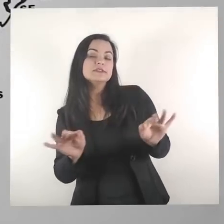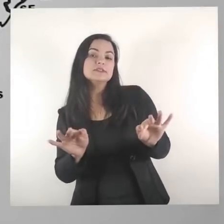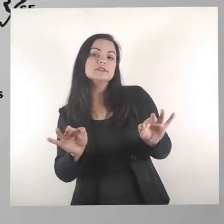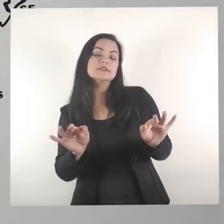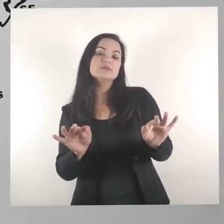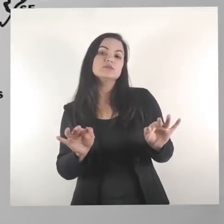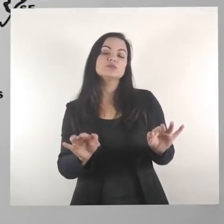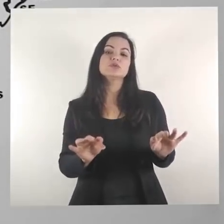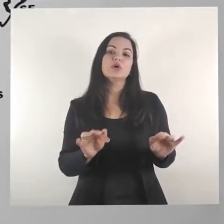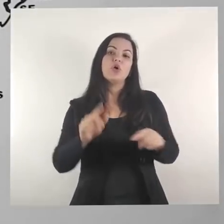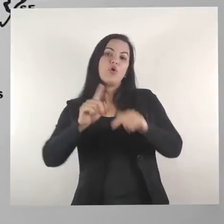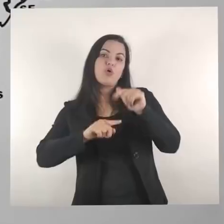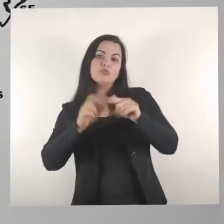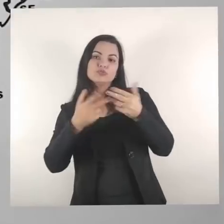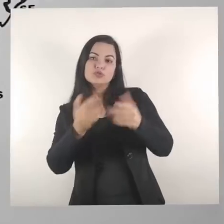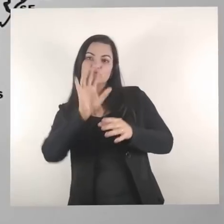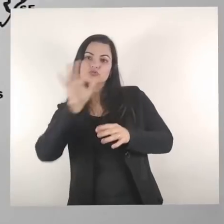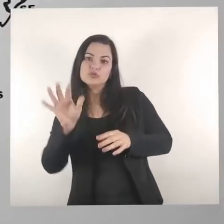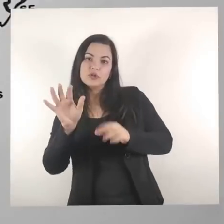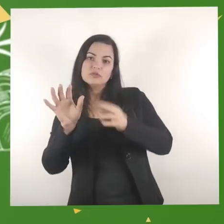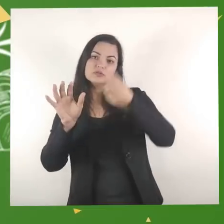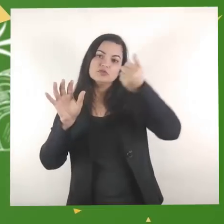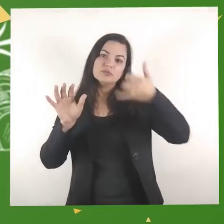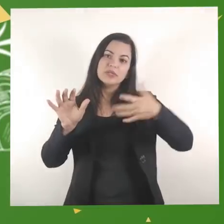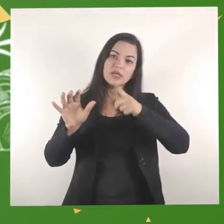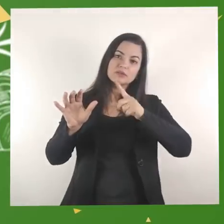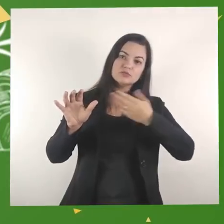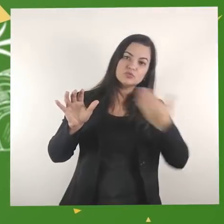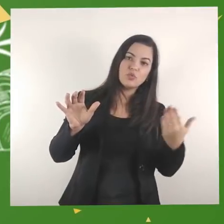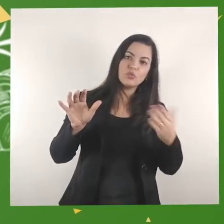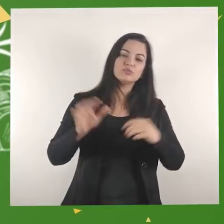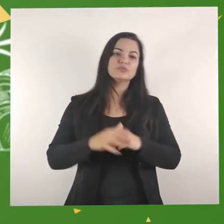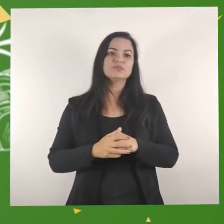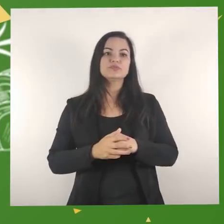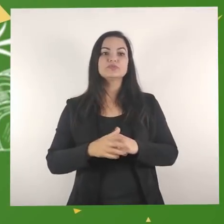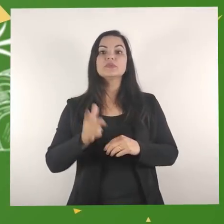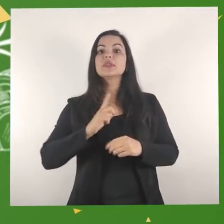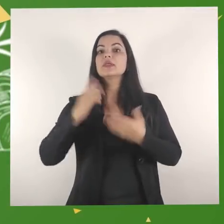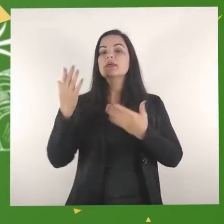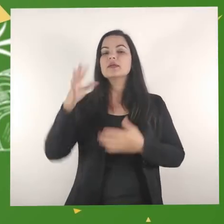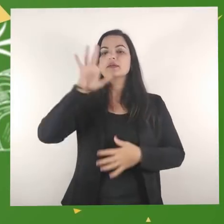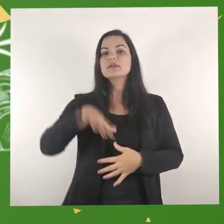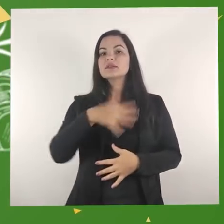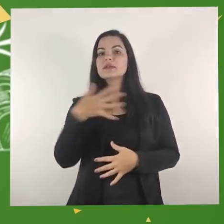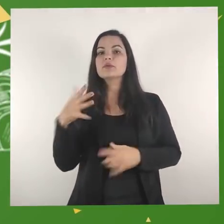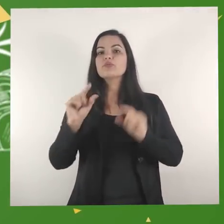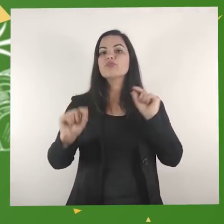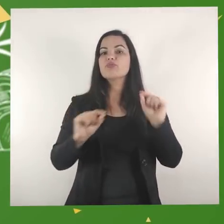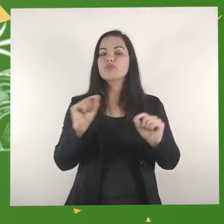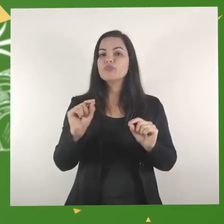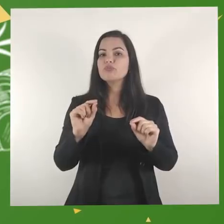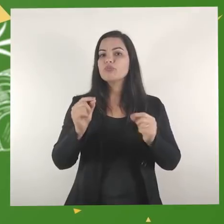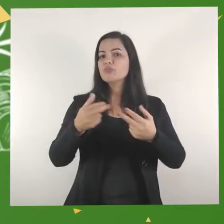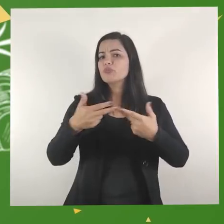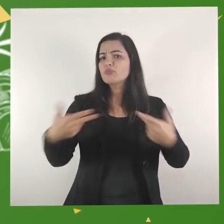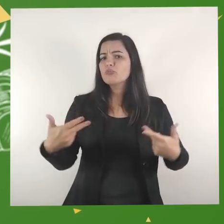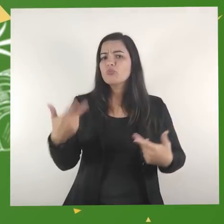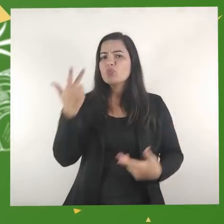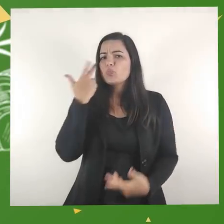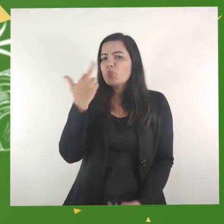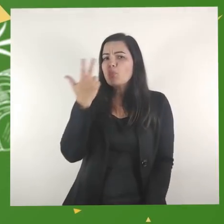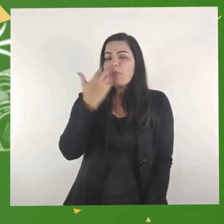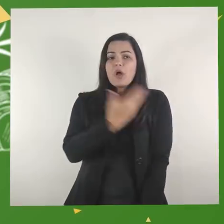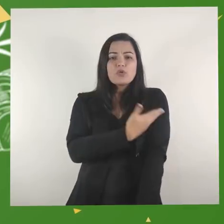objeto de um lado e explicar do outro, tá bom? Nós temos aí na tabela alguns objetos